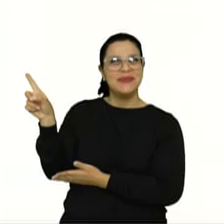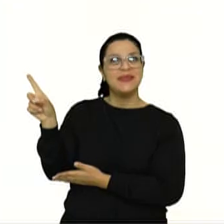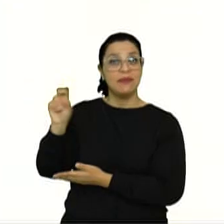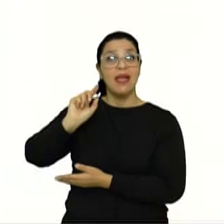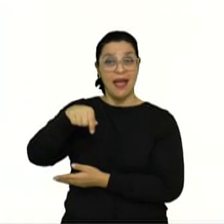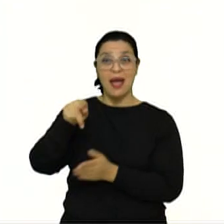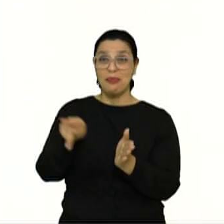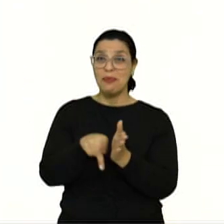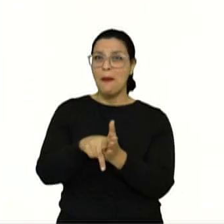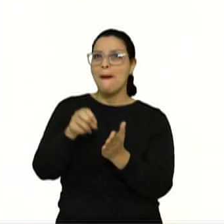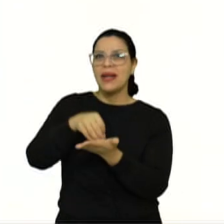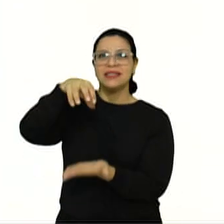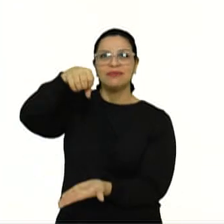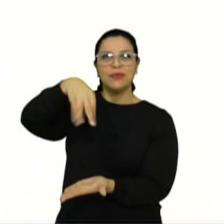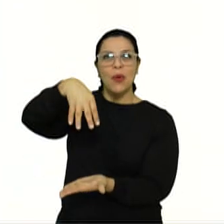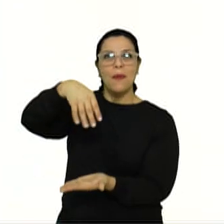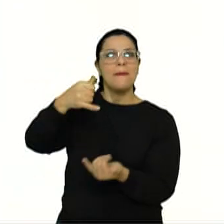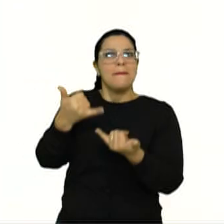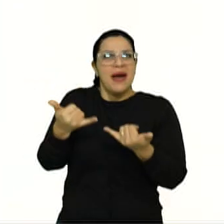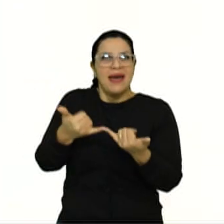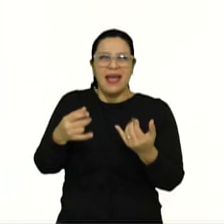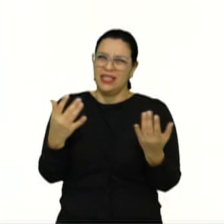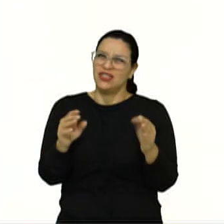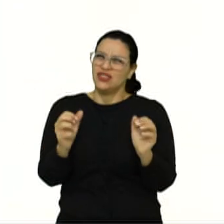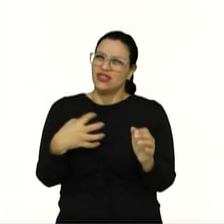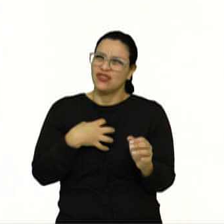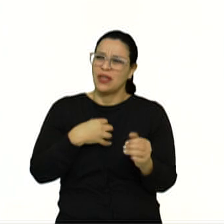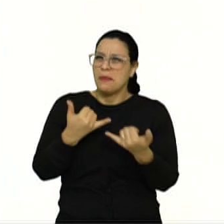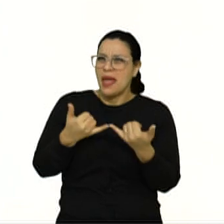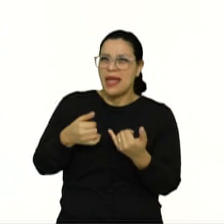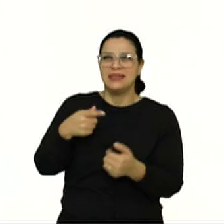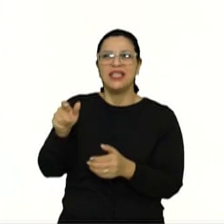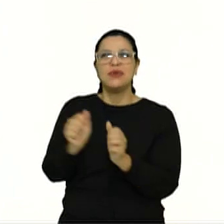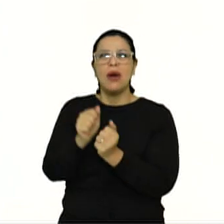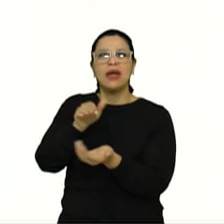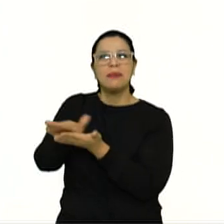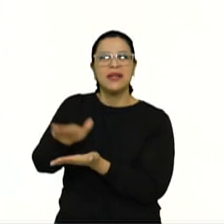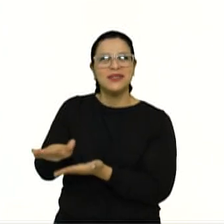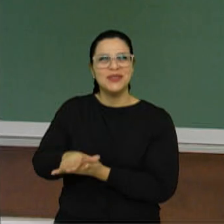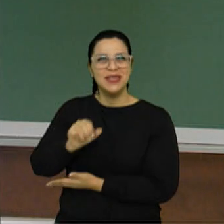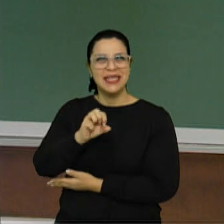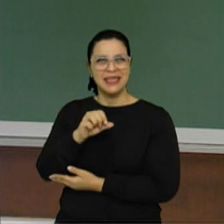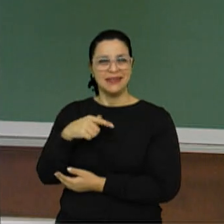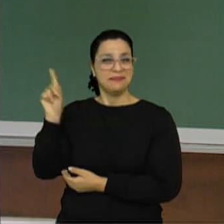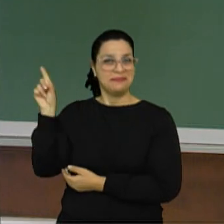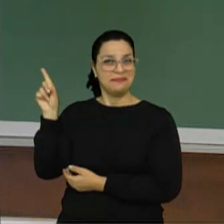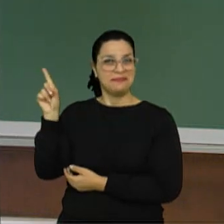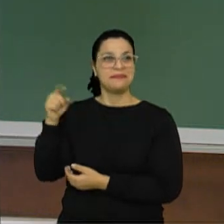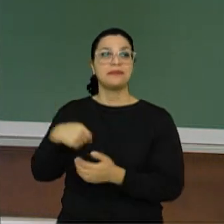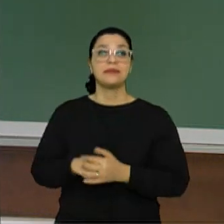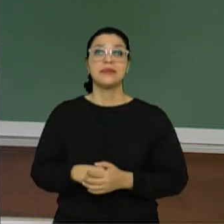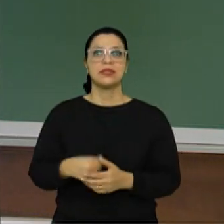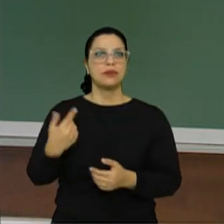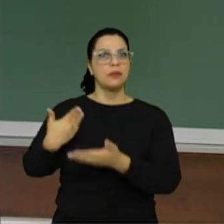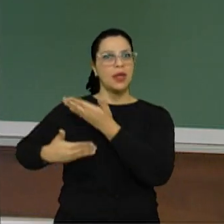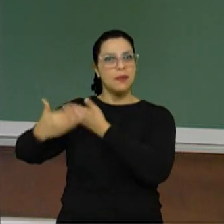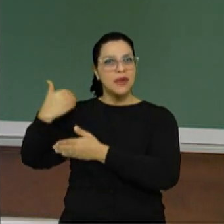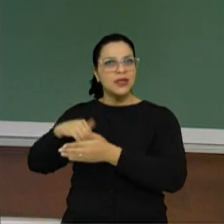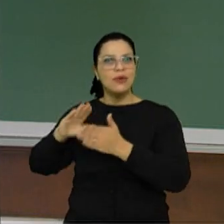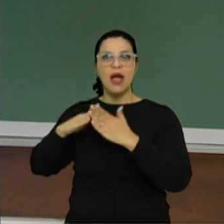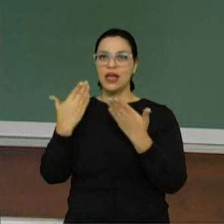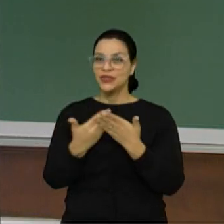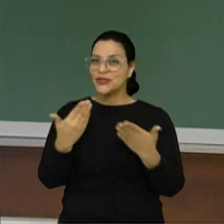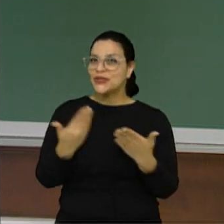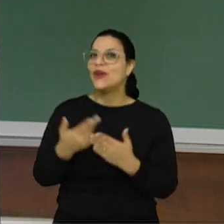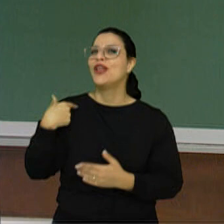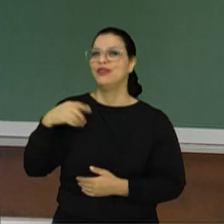para produzir as suas cópias. Digamos assim que era o pai da impressora? Pode ser. Na minha época escolar, eu